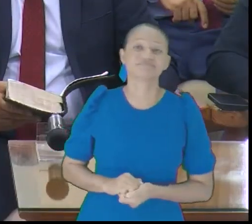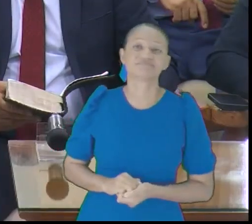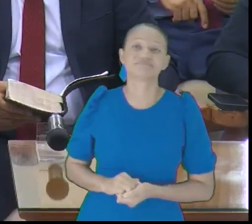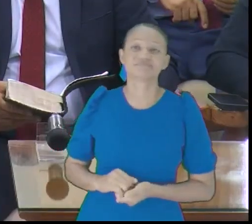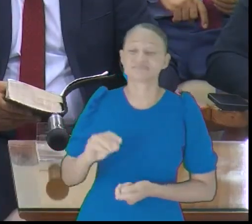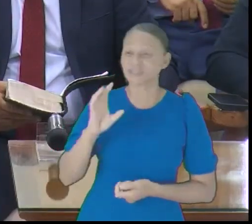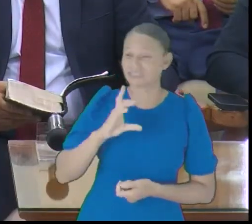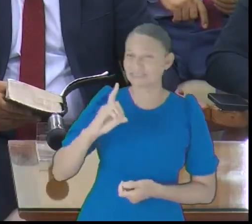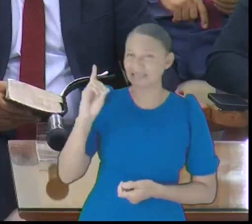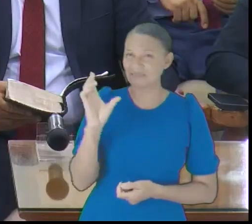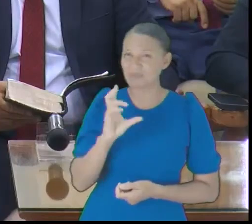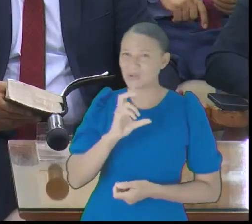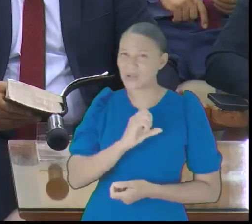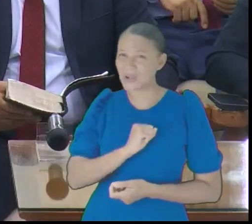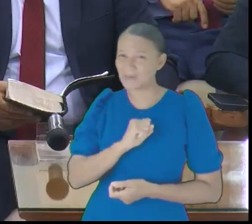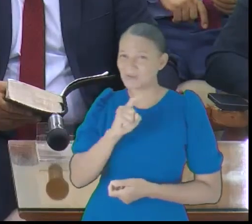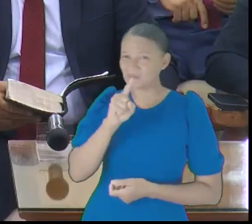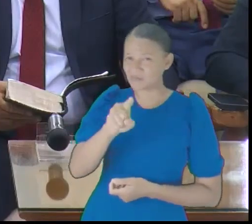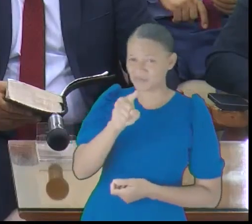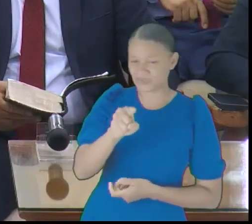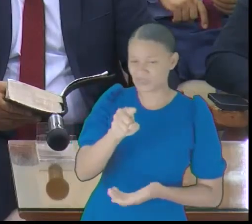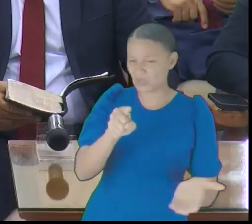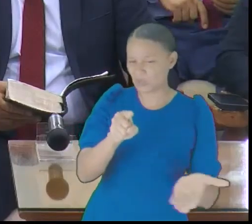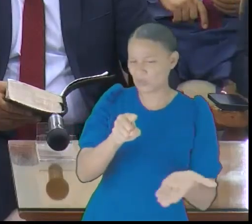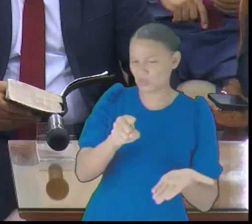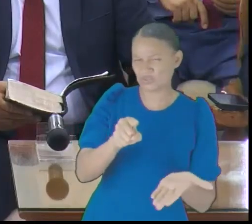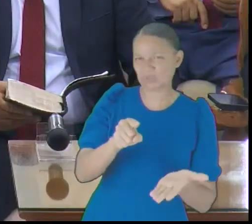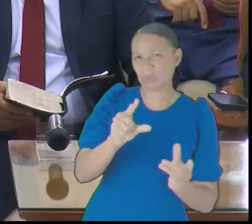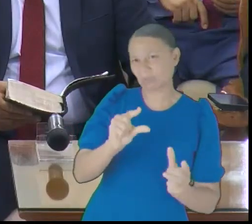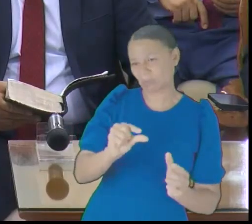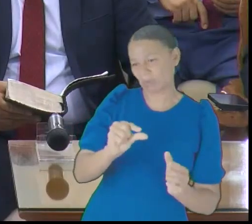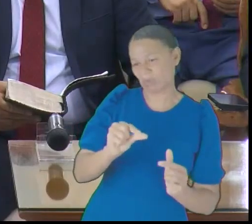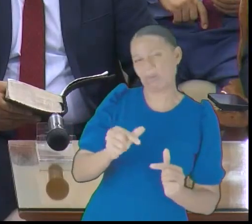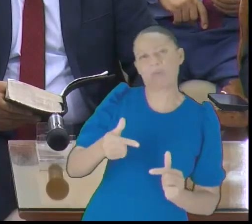Deus não ama você hoje mais do que amou ontem.